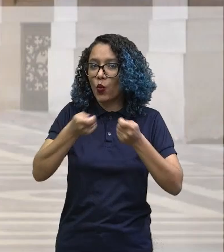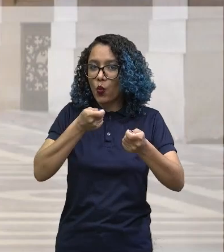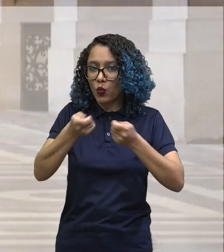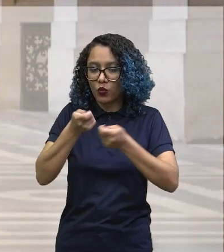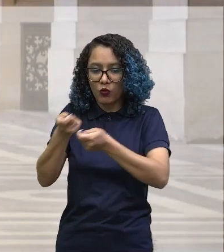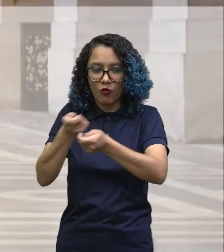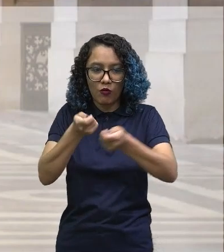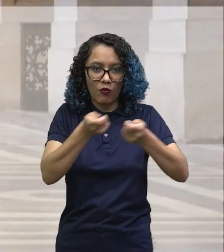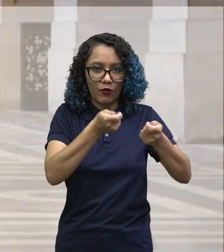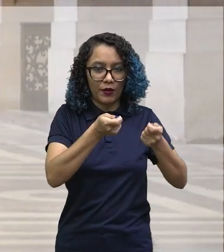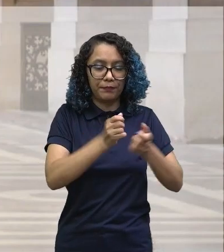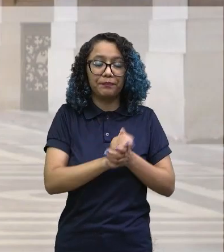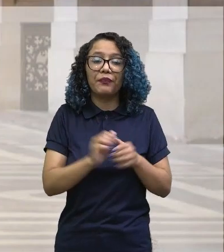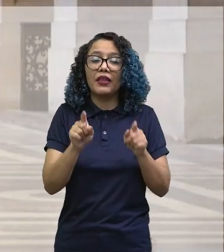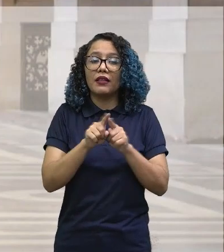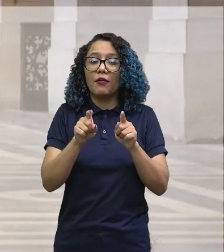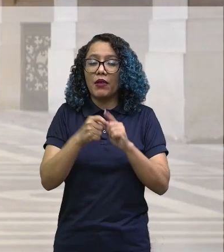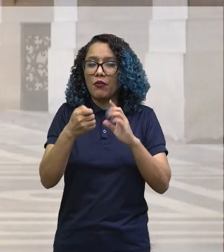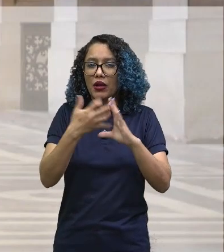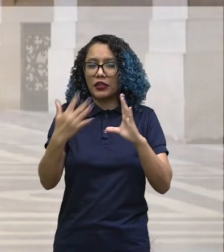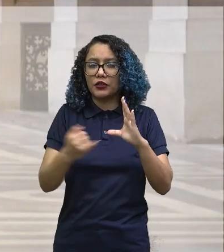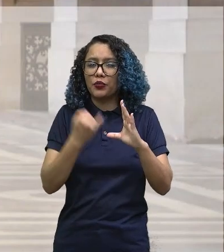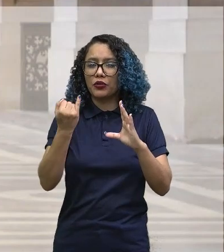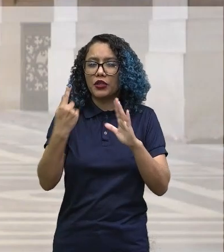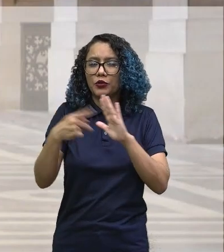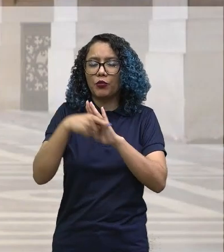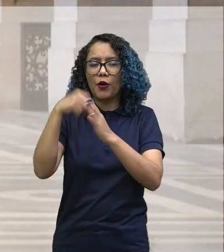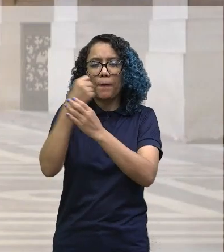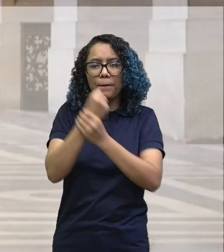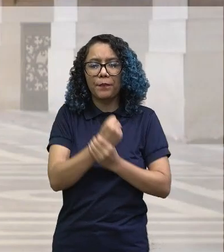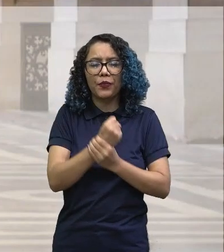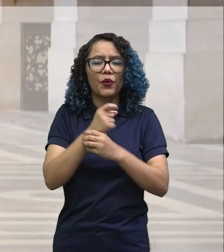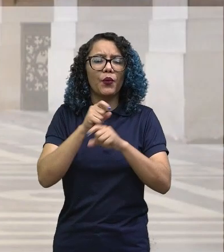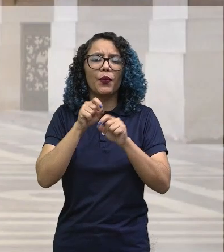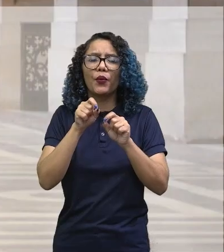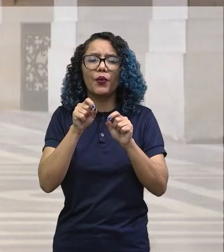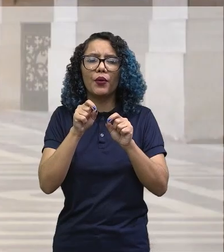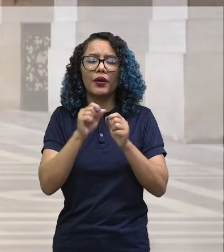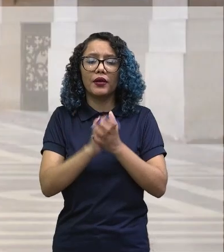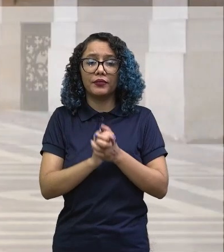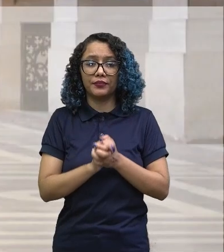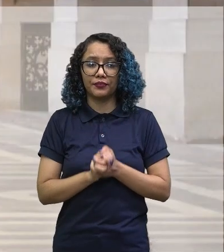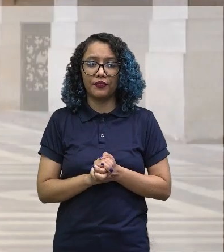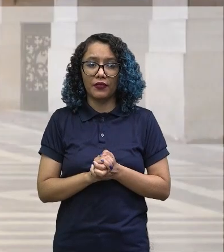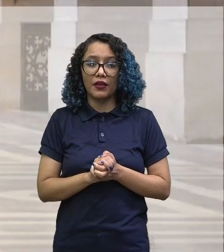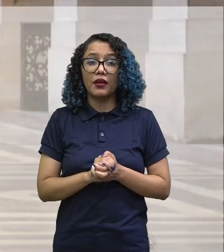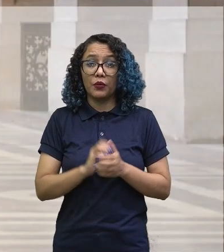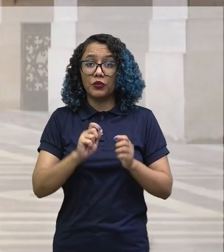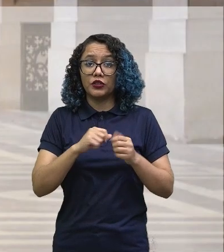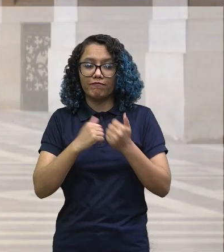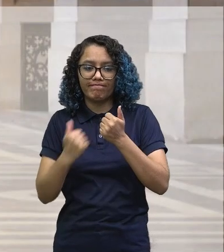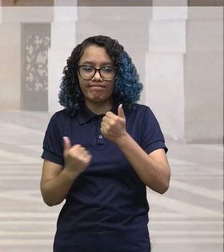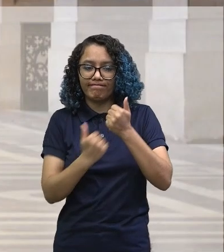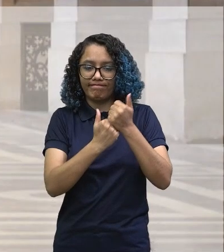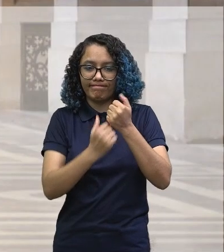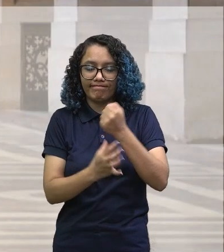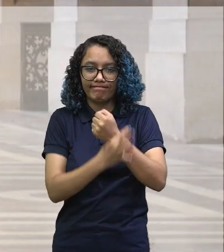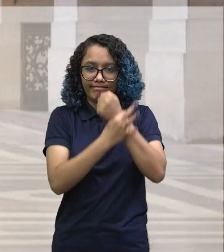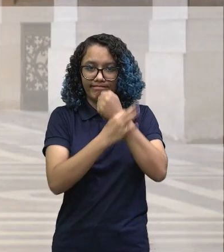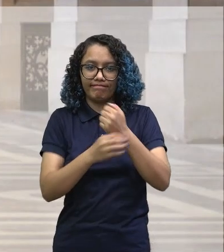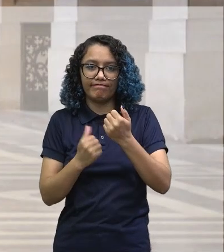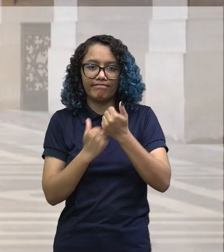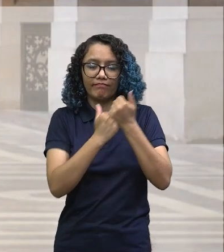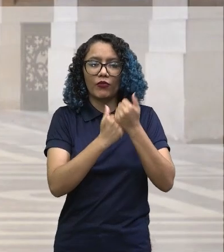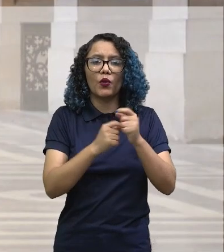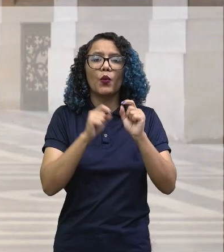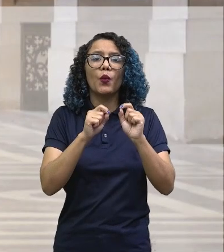aspecto muito importante do absolutismo que vai ajudar a legitimar esse poder real, que é quanto